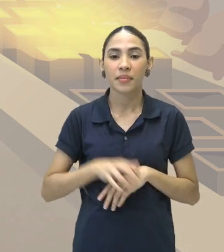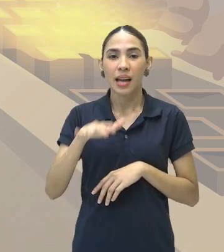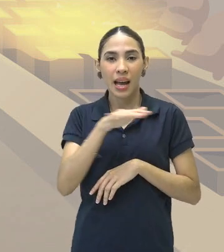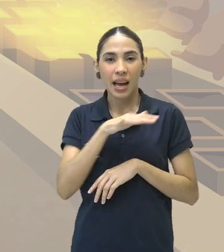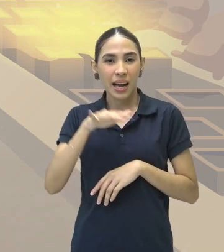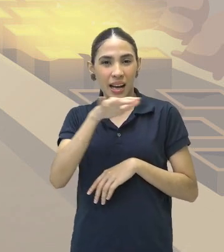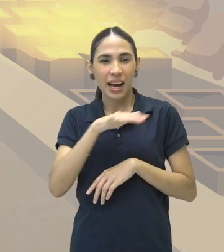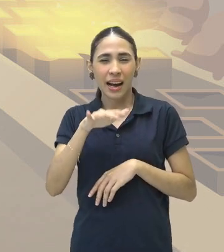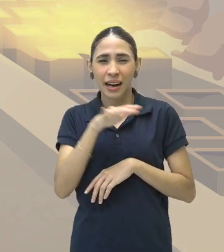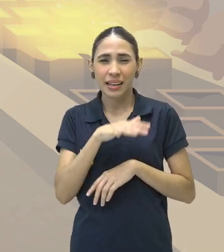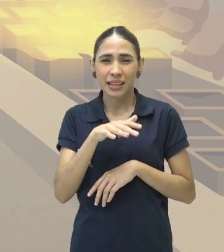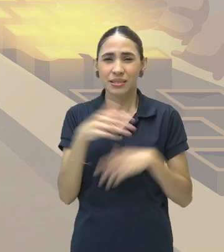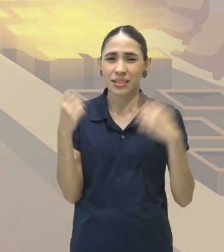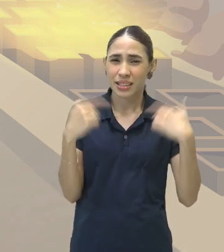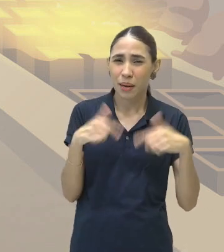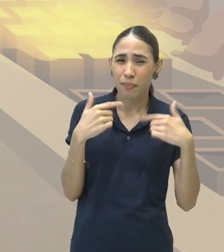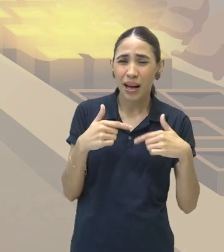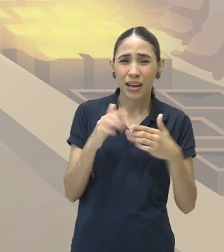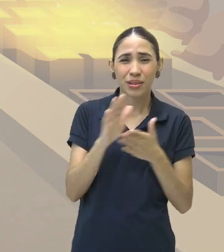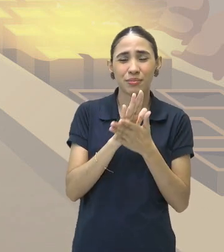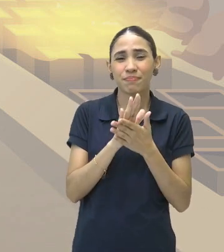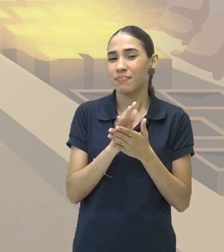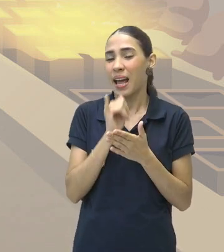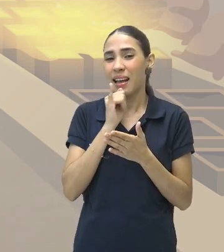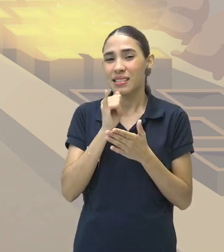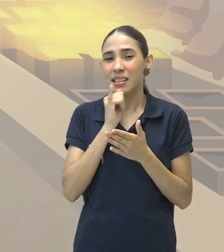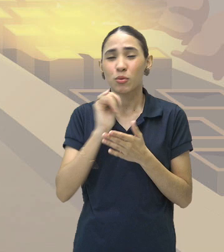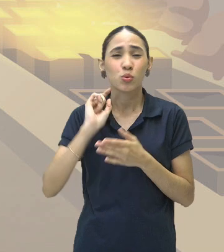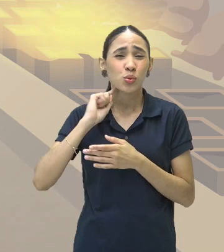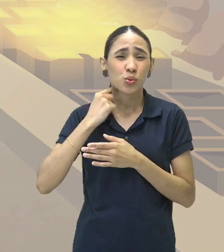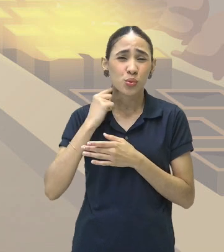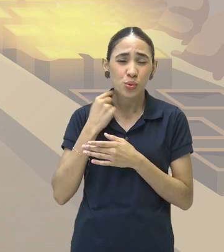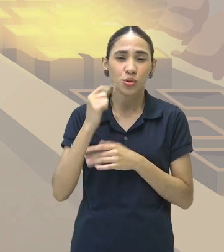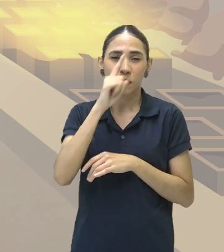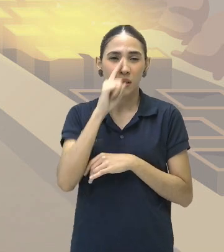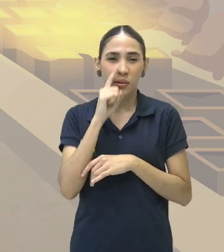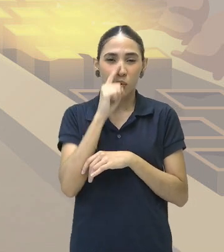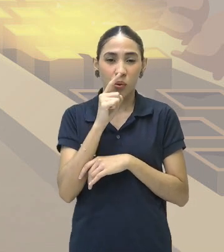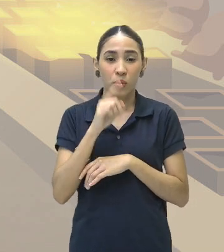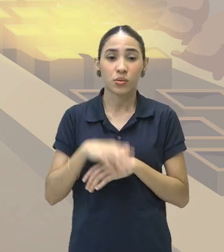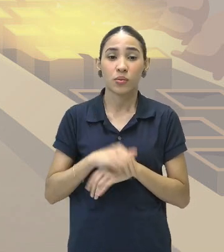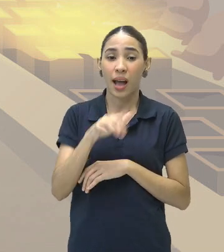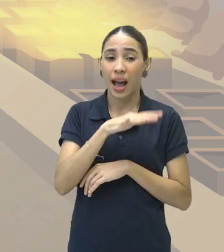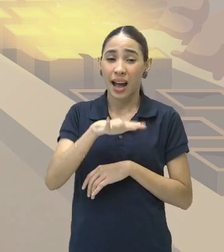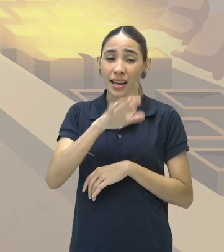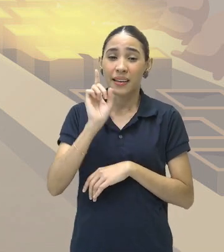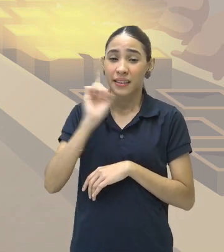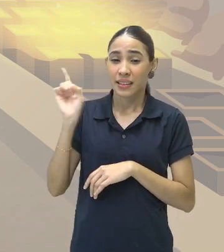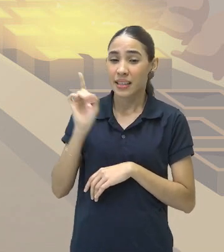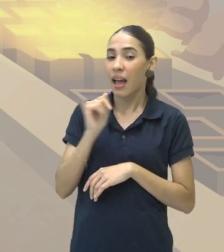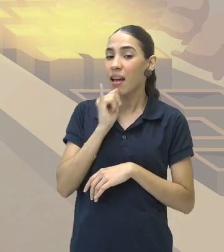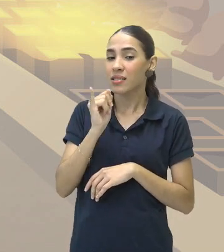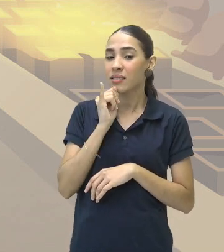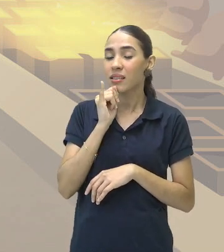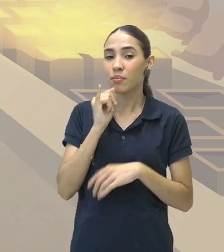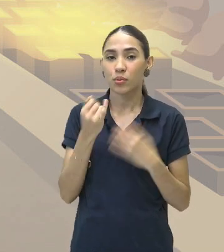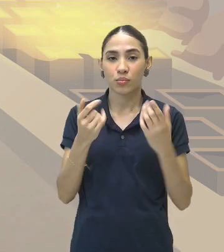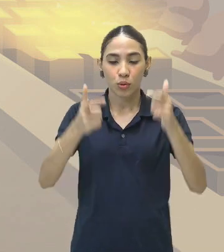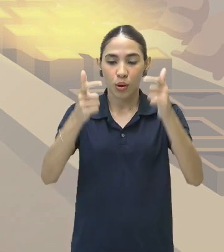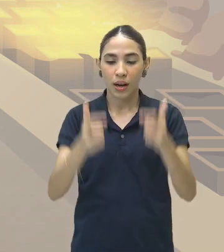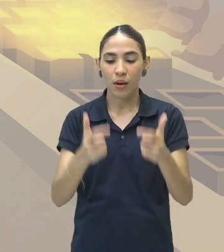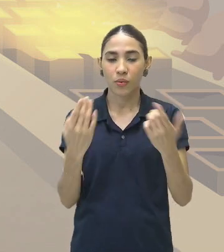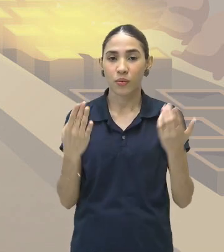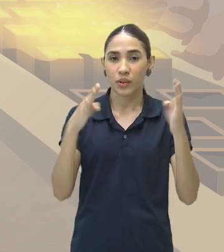ambientes insalubres e extremamente perigosos. Como a gente observou aqui nesse cenário, eram galpões fechados,